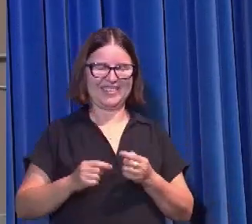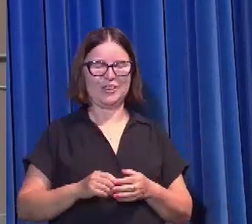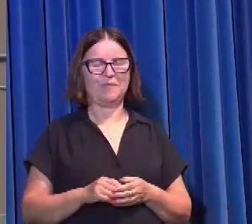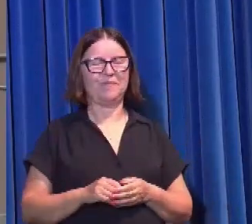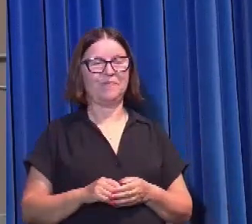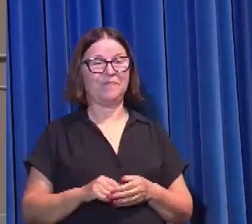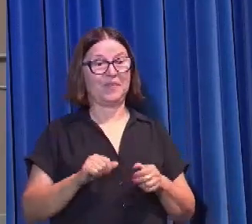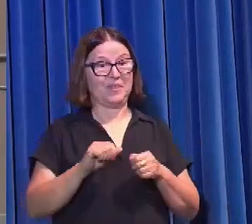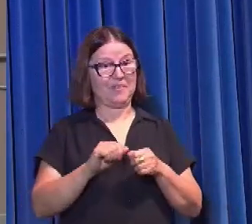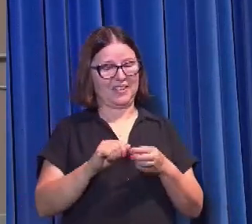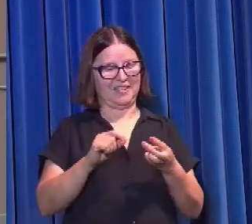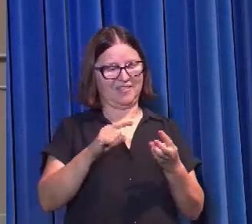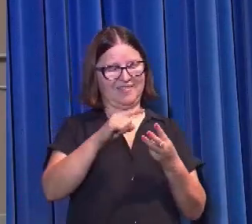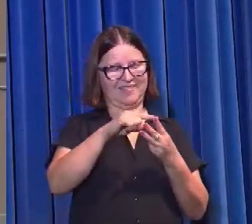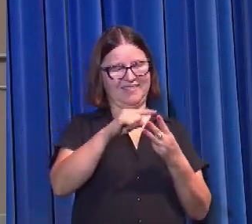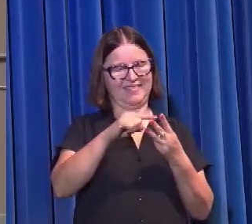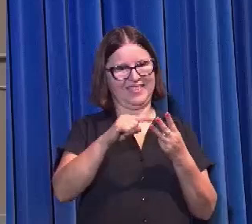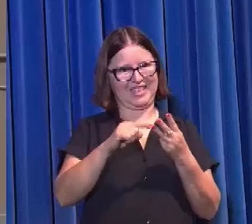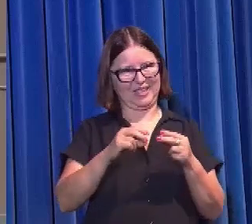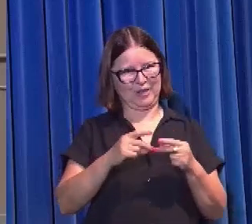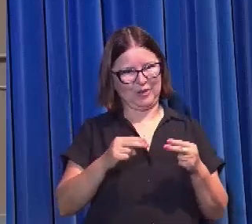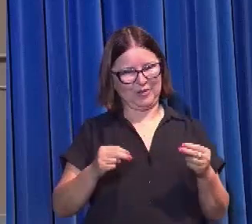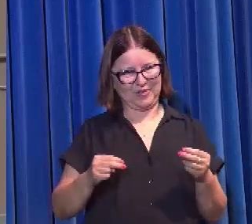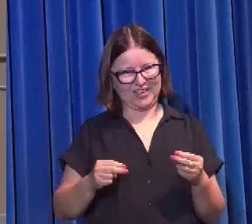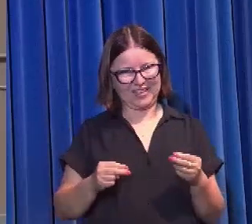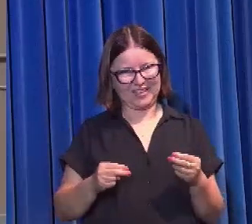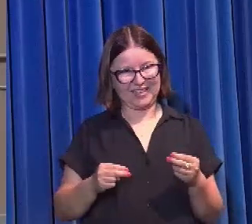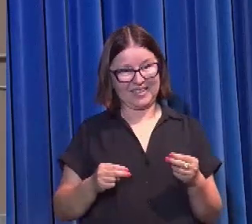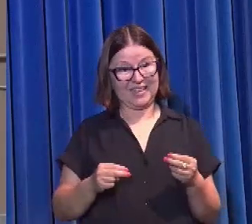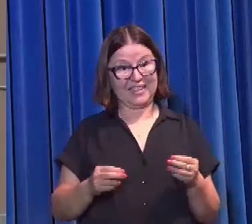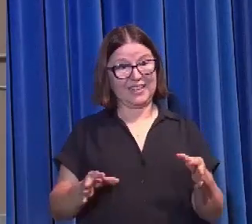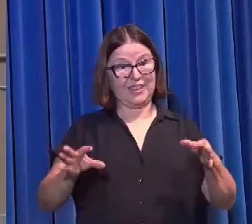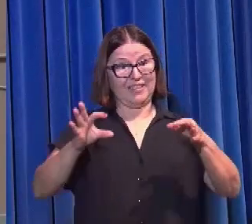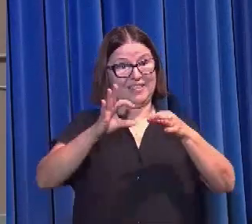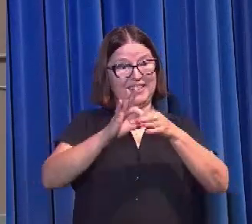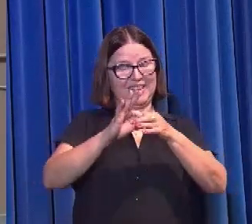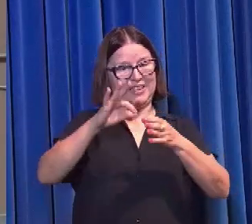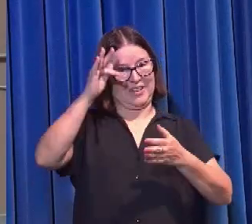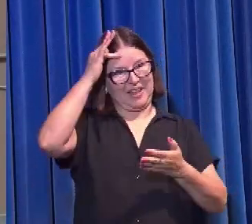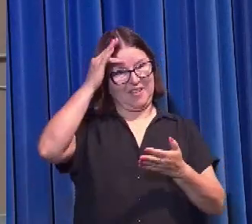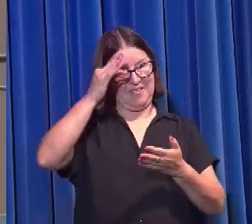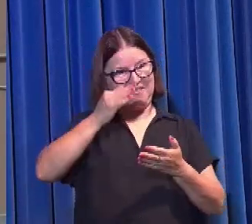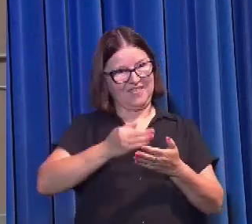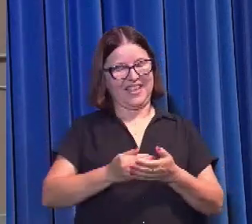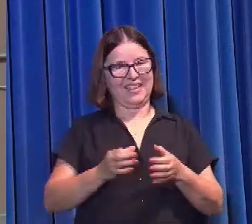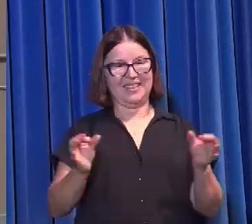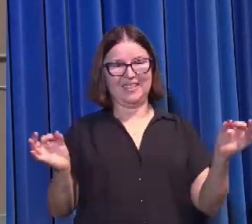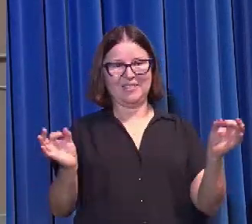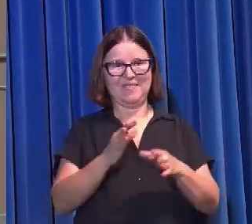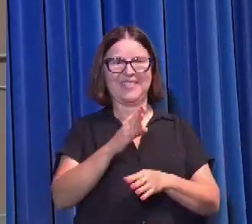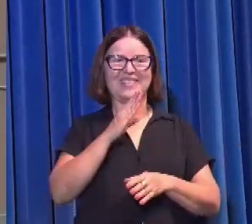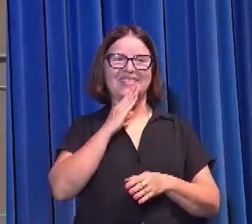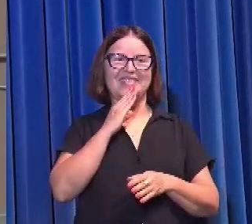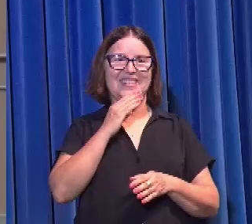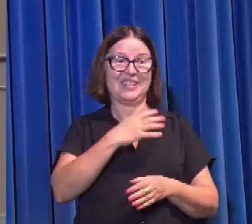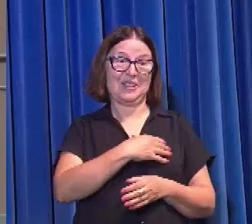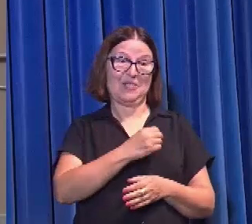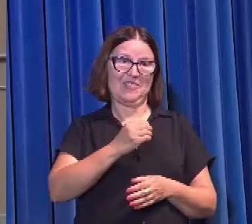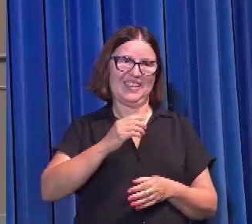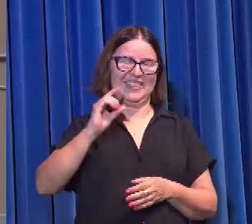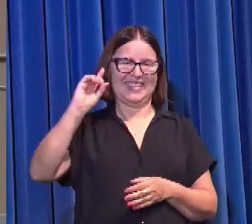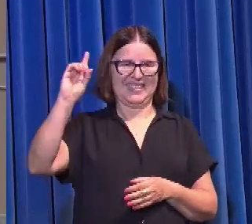Fazendo essas coisas, meus irmãos, nós chegaremos à unidade da fé e do pleno conhecimento do Filho de Deus, a